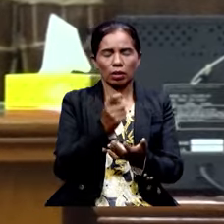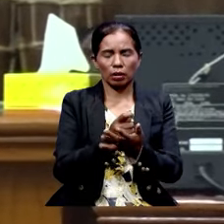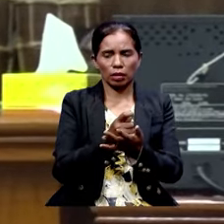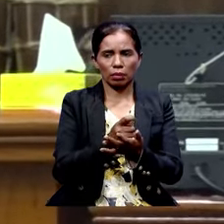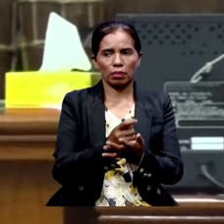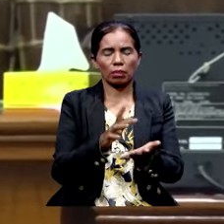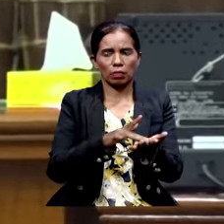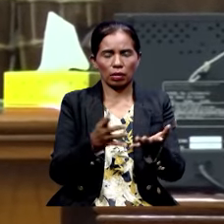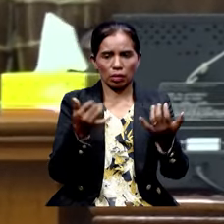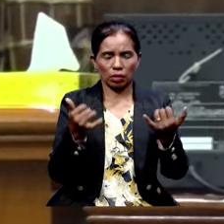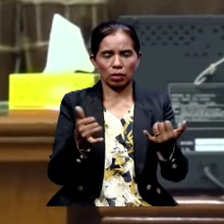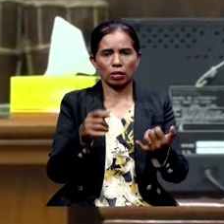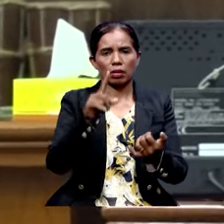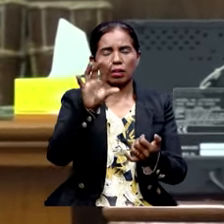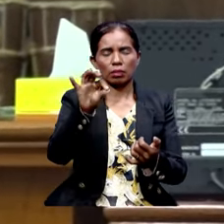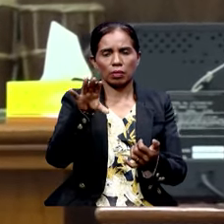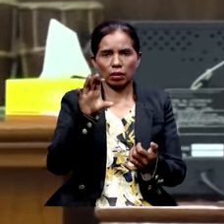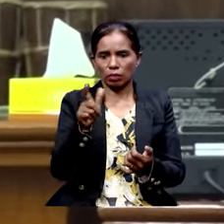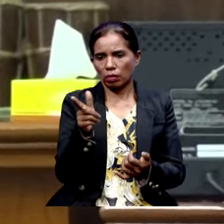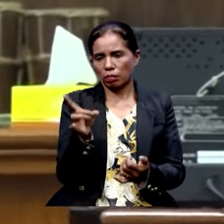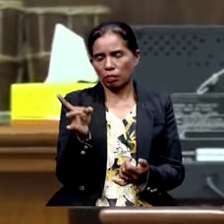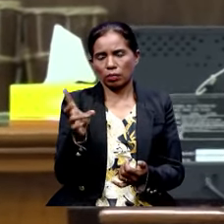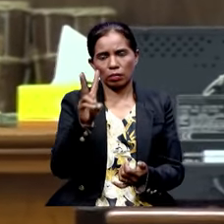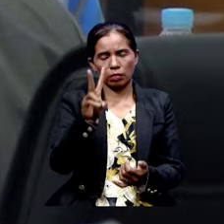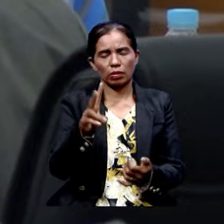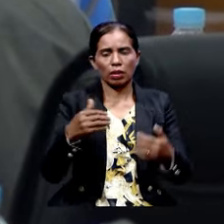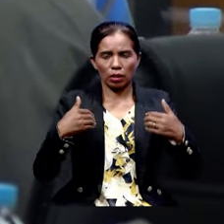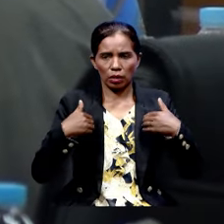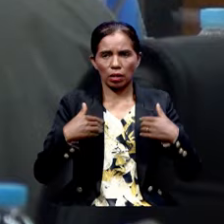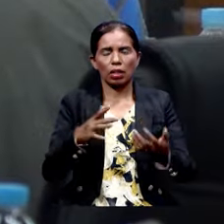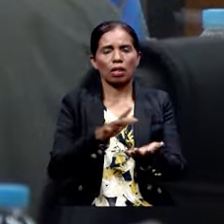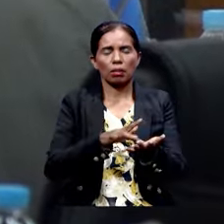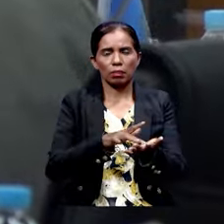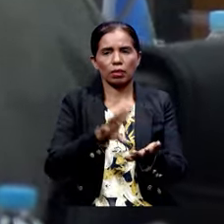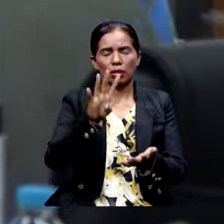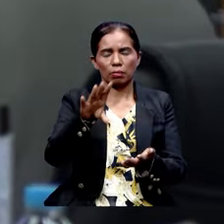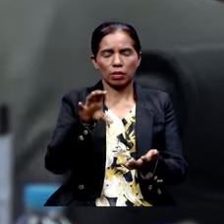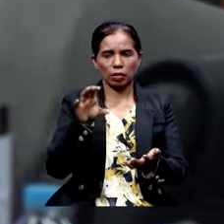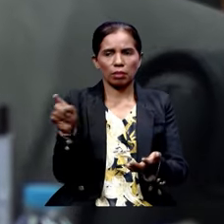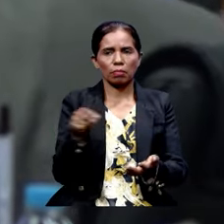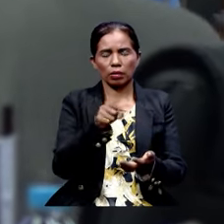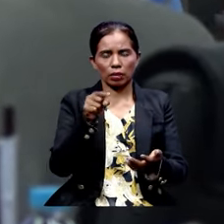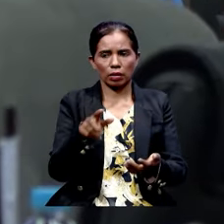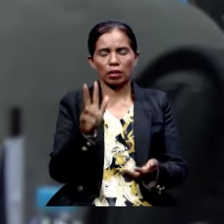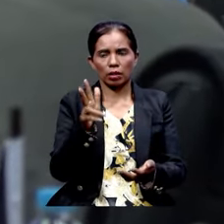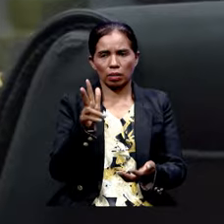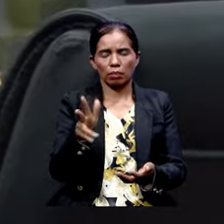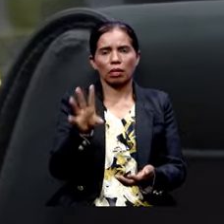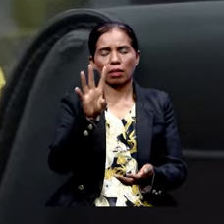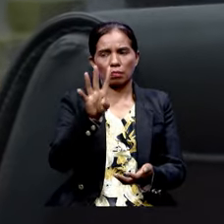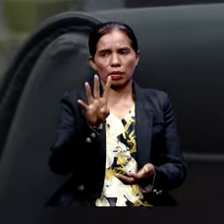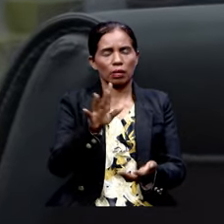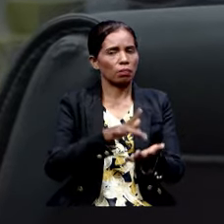atual, item Atusia ou Nolo Racing Rua, não se falta item Atus Lima corresponde ao porcento do Nolo Racing Hat, estoque